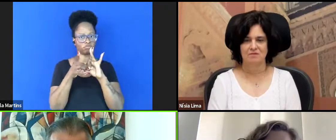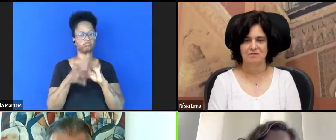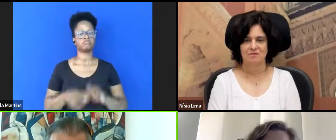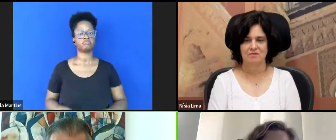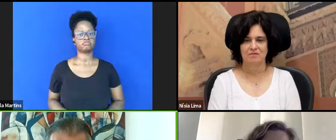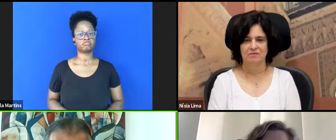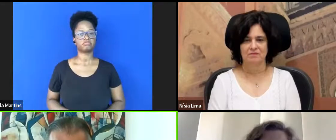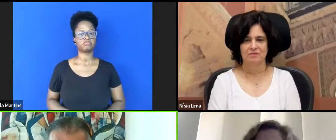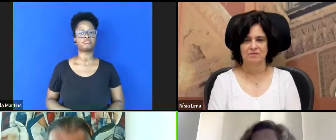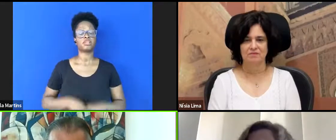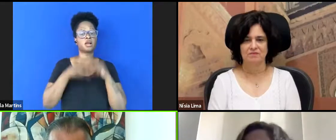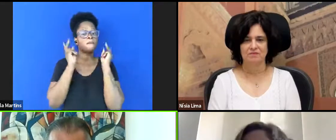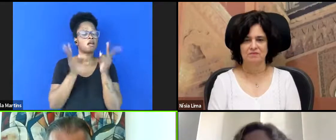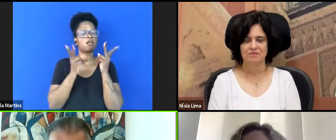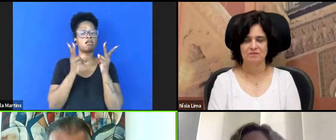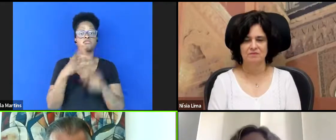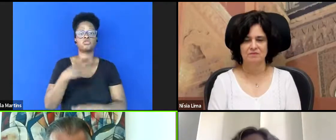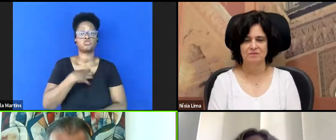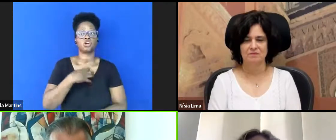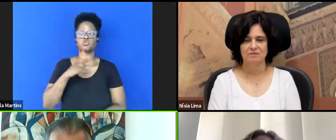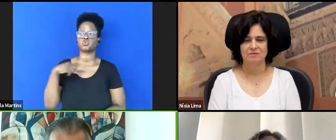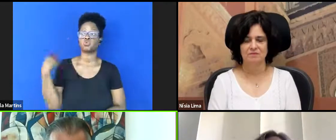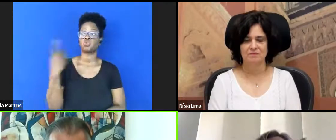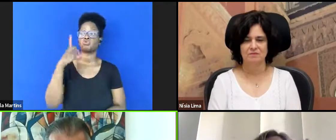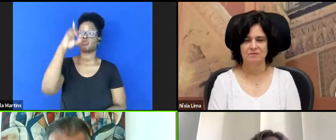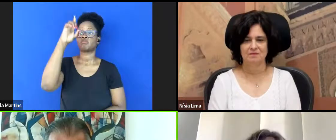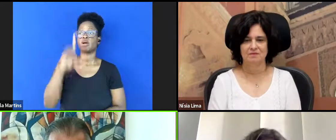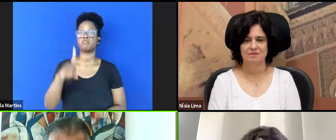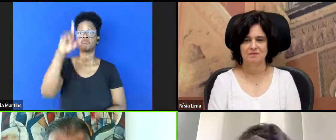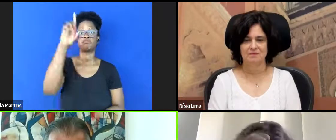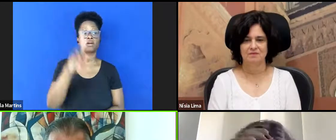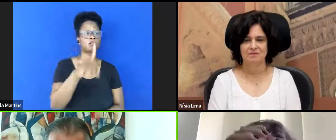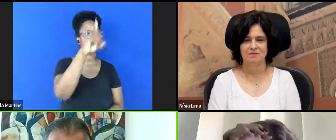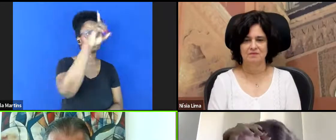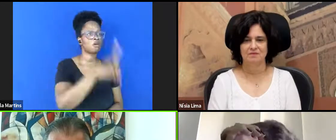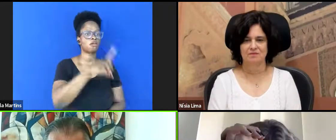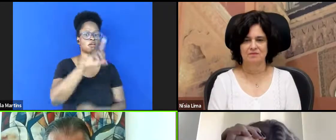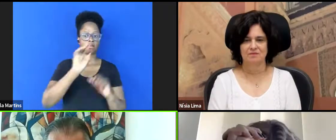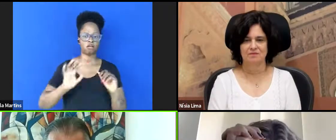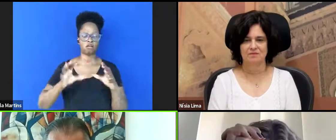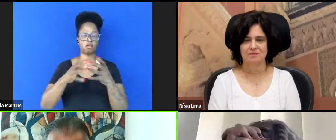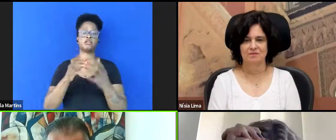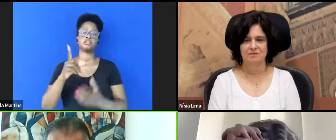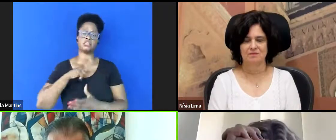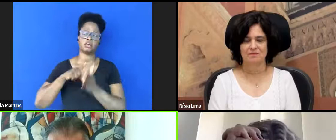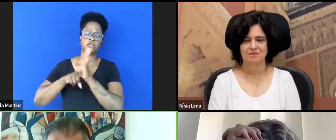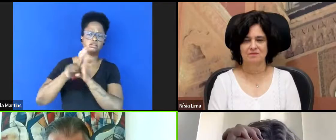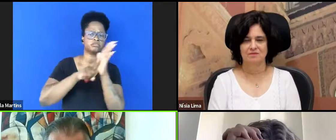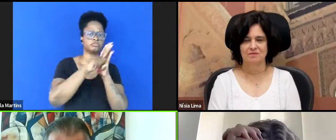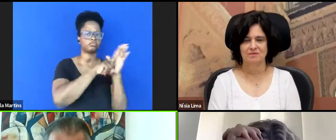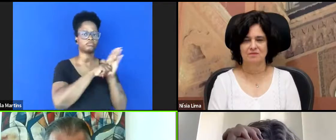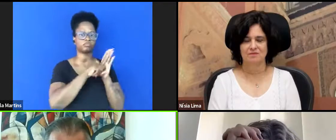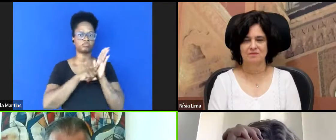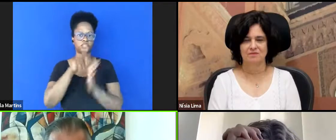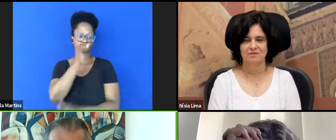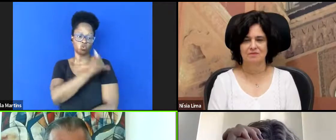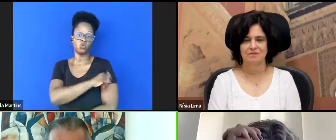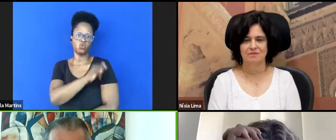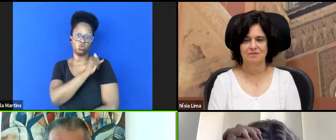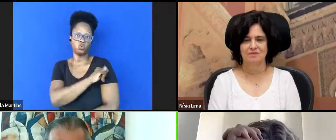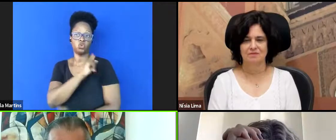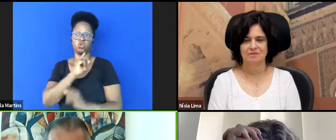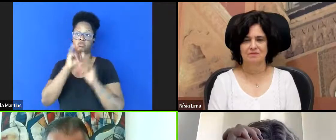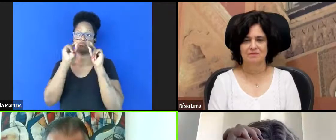Da mesma forma, todos os diretores e equipes gestoras e de pesquisadores do Rio de Janeiro e dos